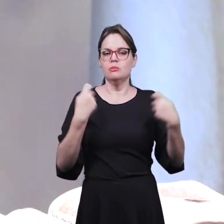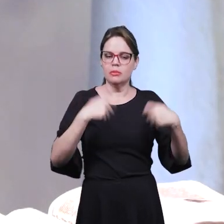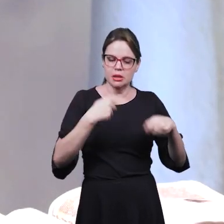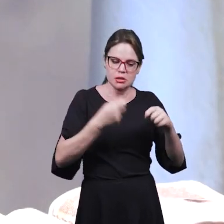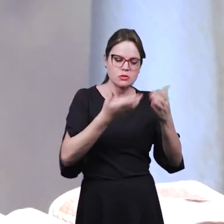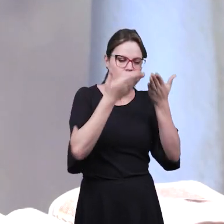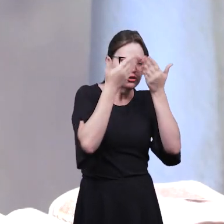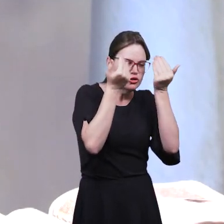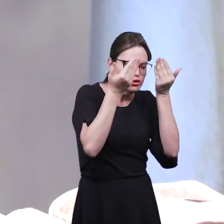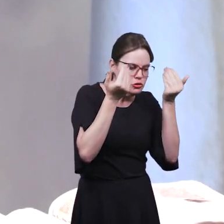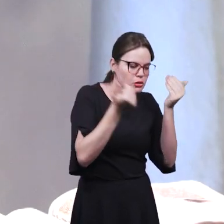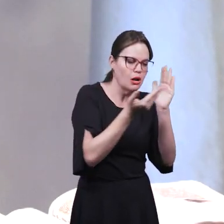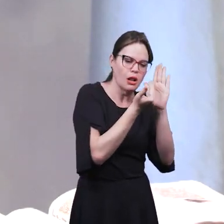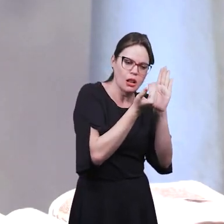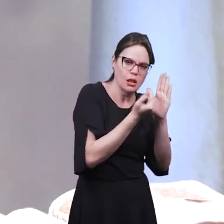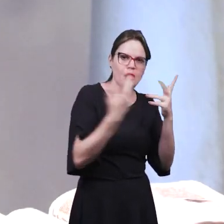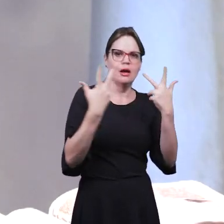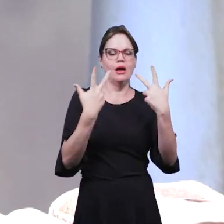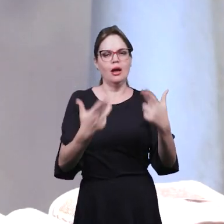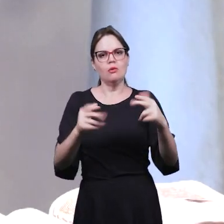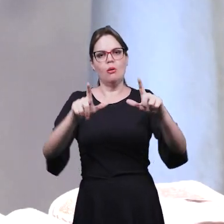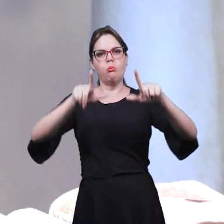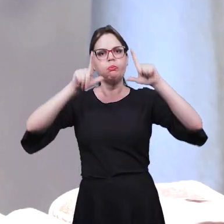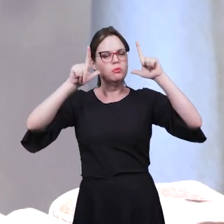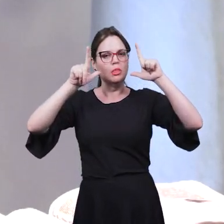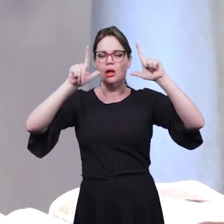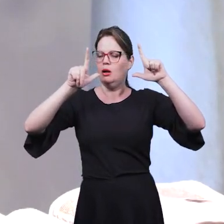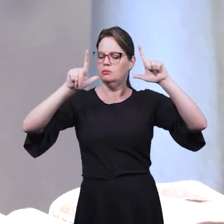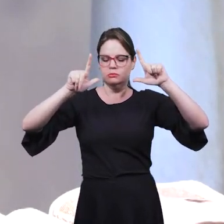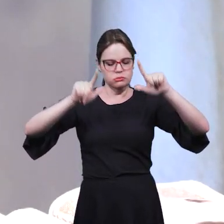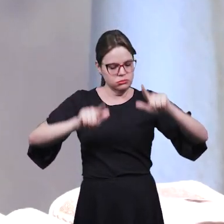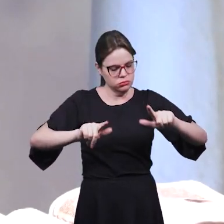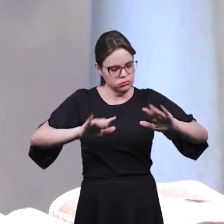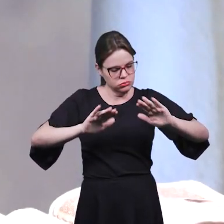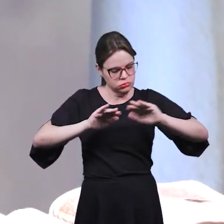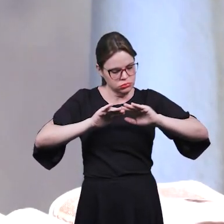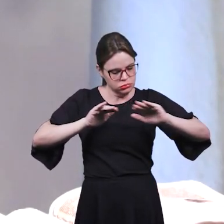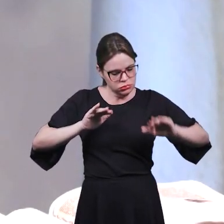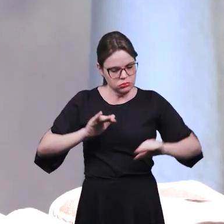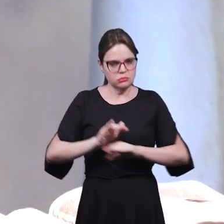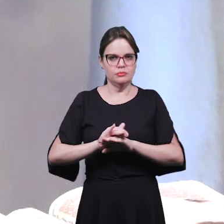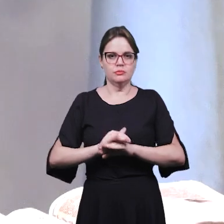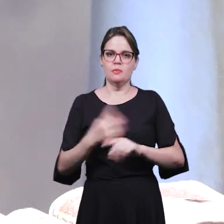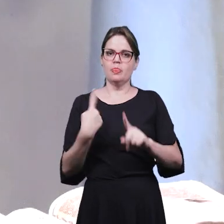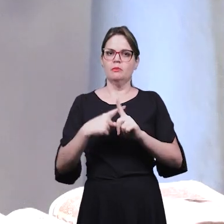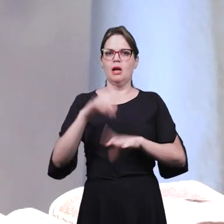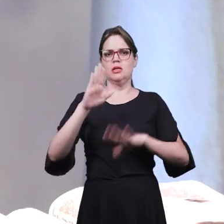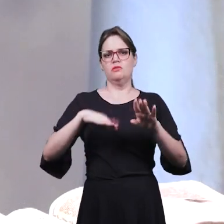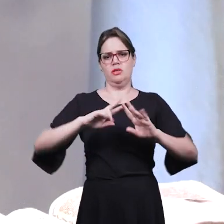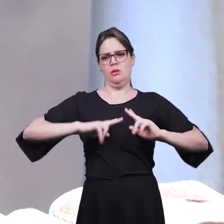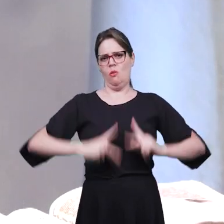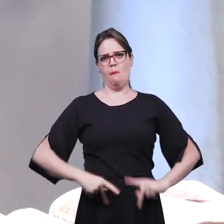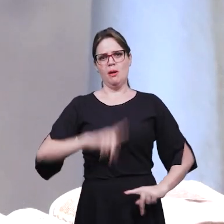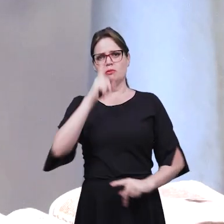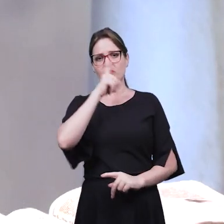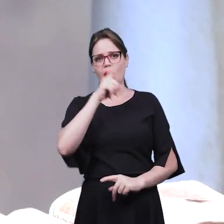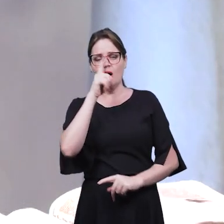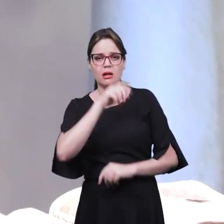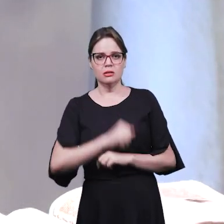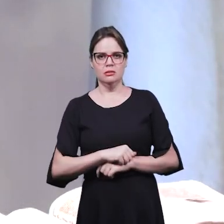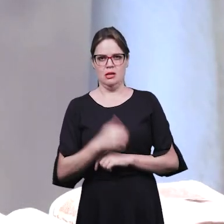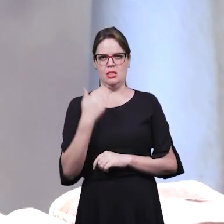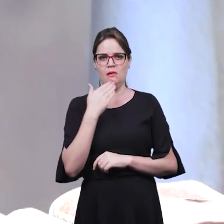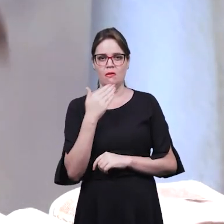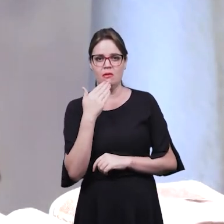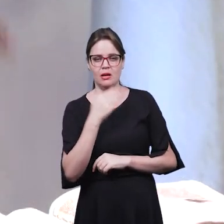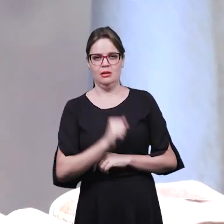na sua mente, seu coração, falando de tal, porque o homem é falho, né? Essa pessoa pode falhar, pode errar, mas o importante